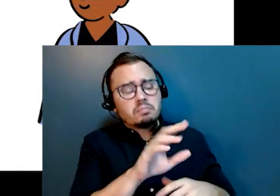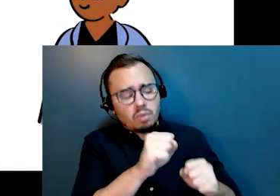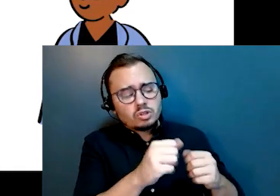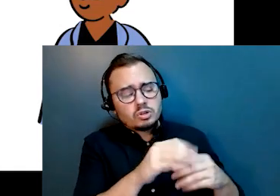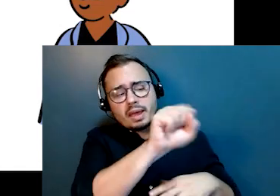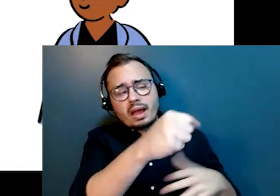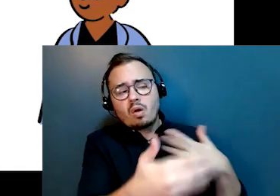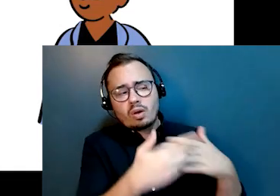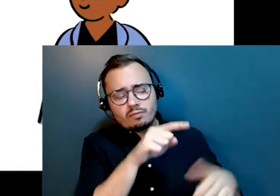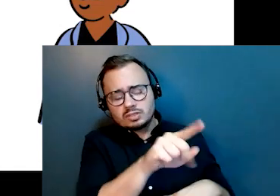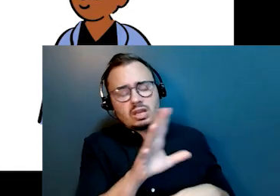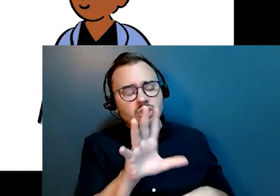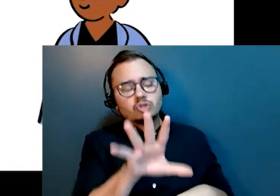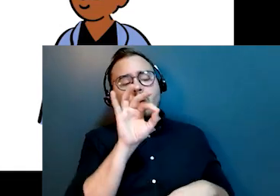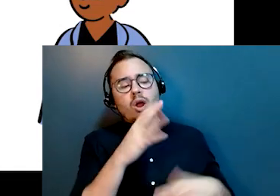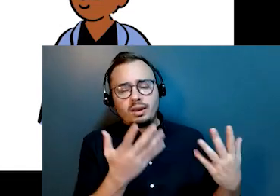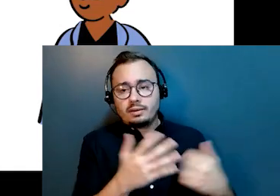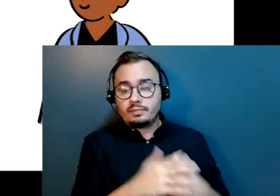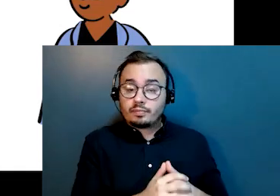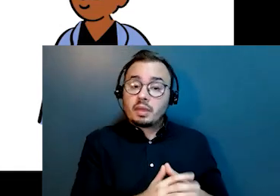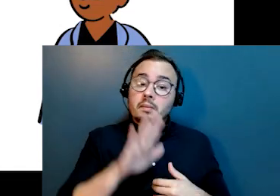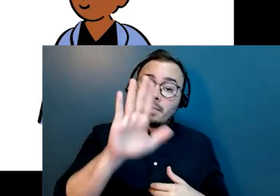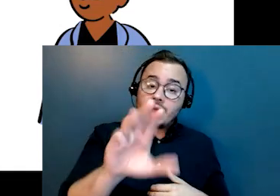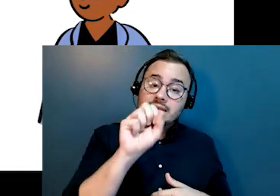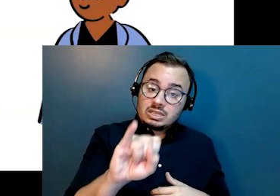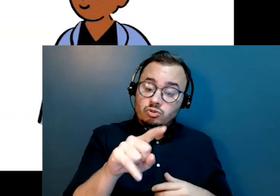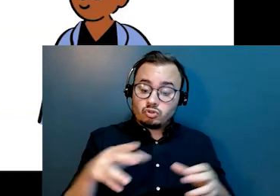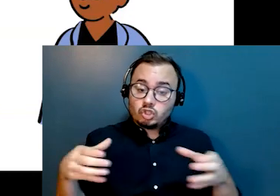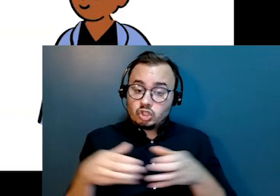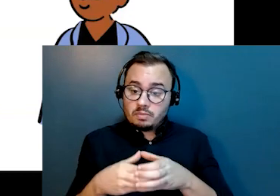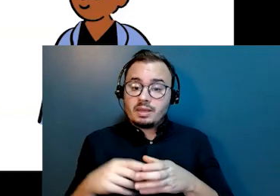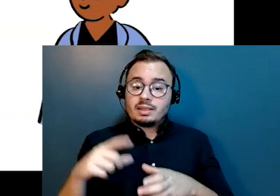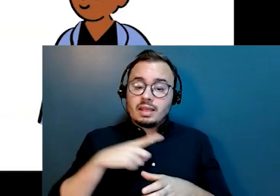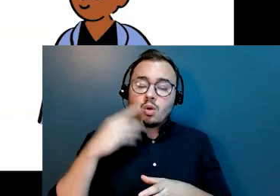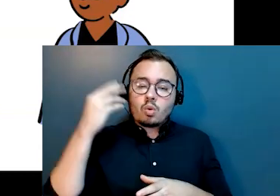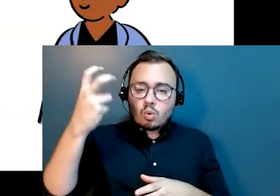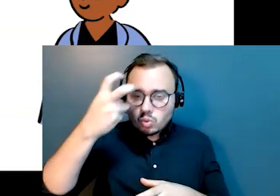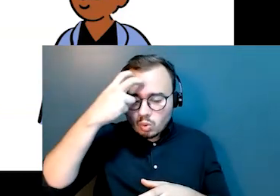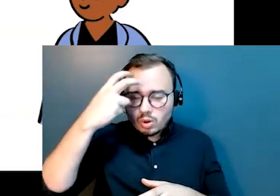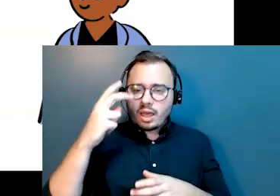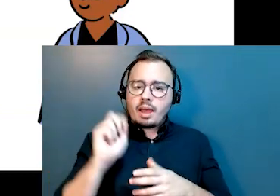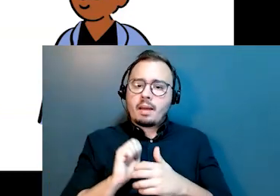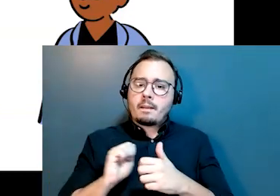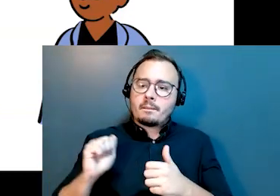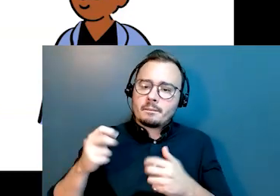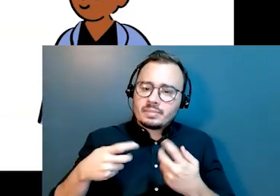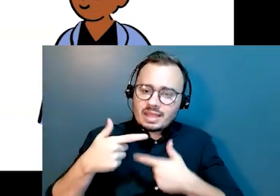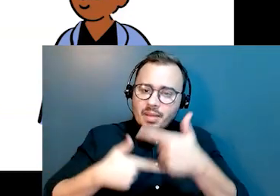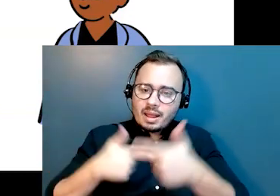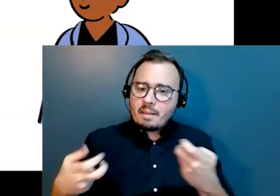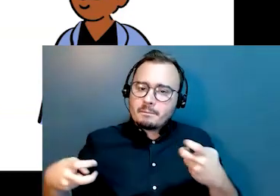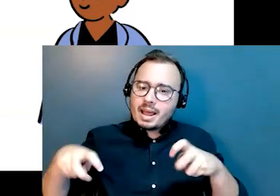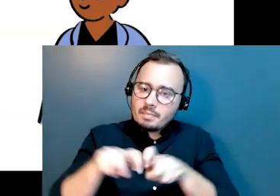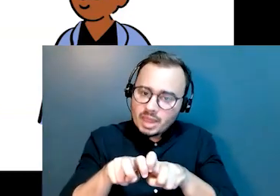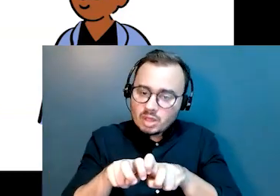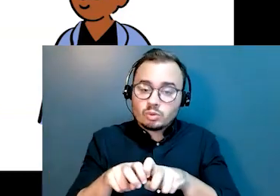Só que para um time que tem uma cultura de pareamento, isso não é interessante. Nesse time, a Ingrid poderia falar,